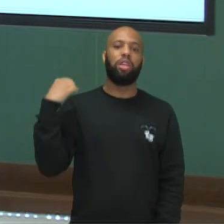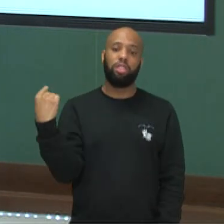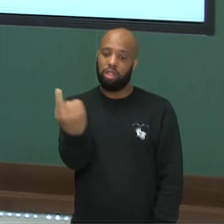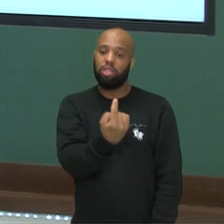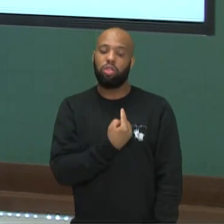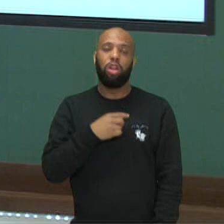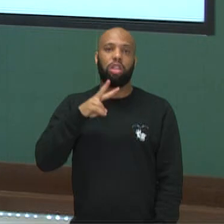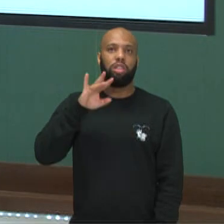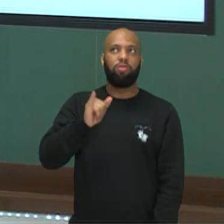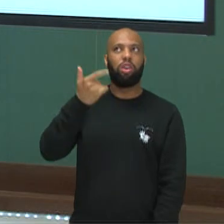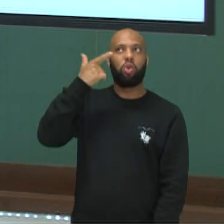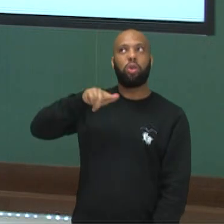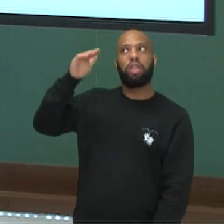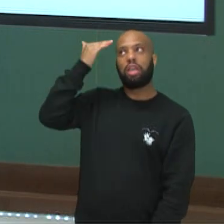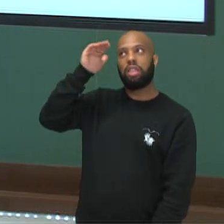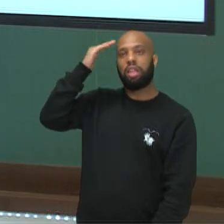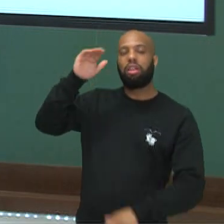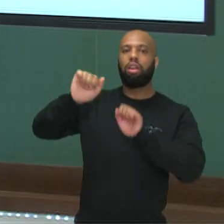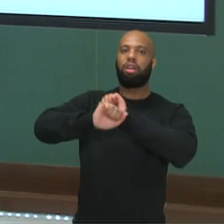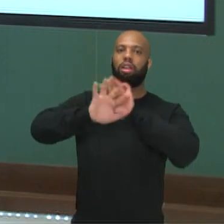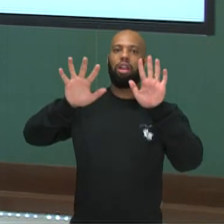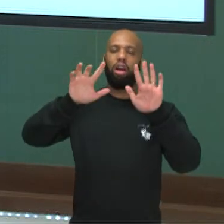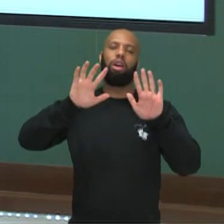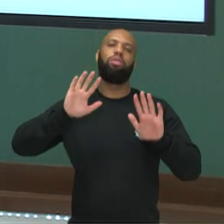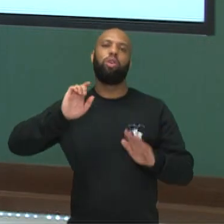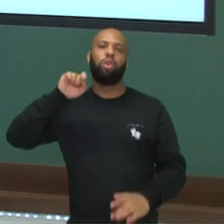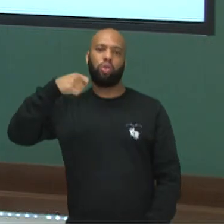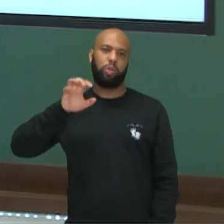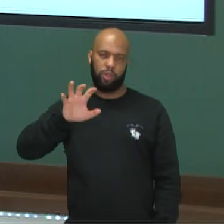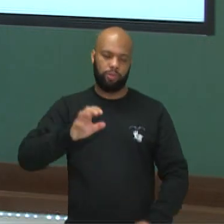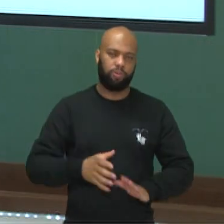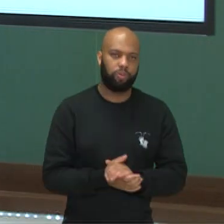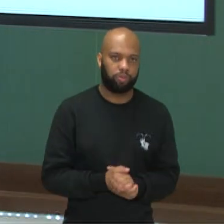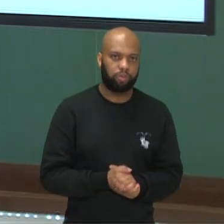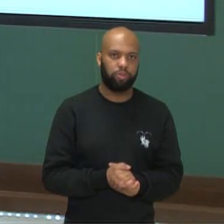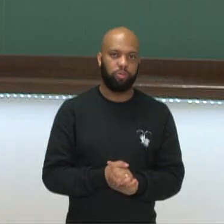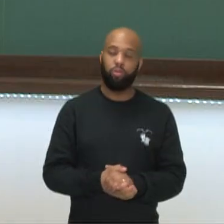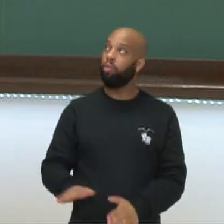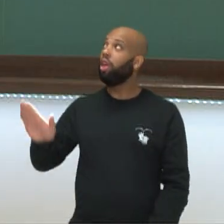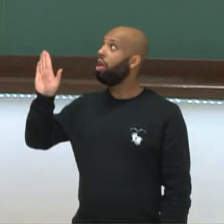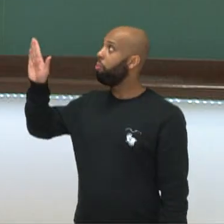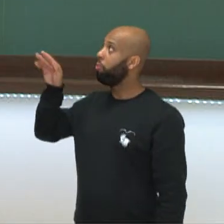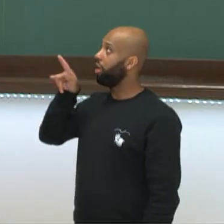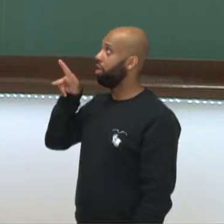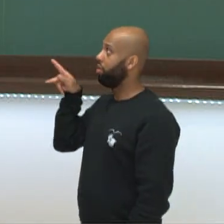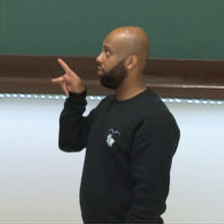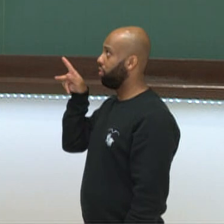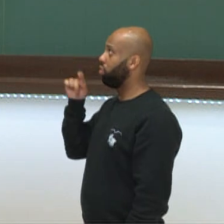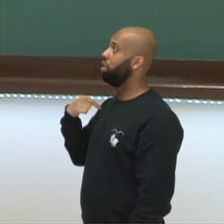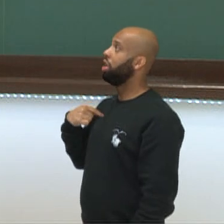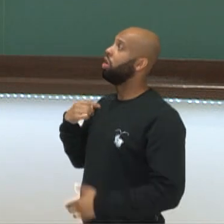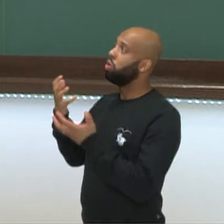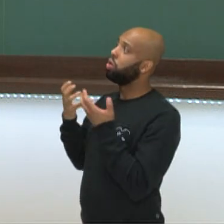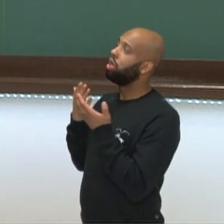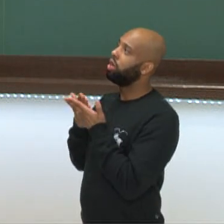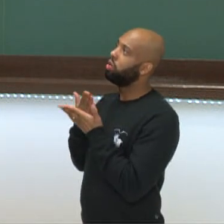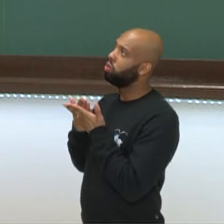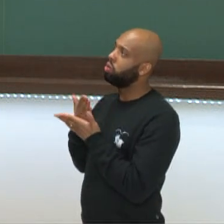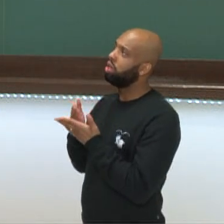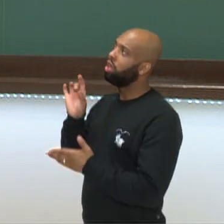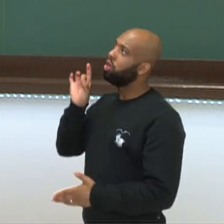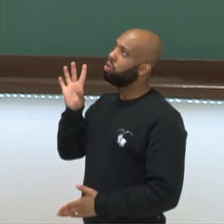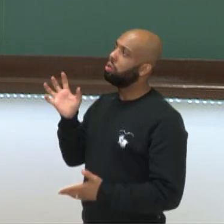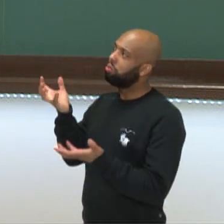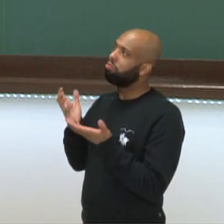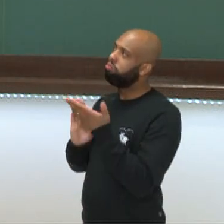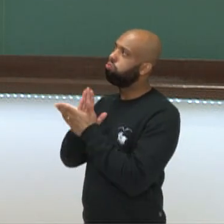podermos entender alguma coisa deles. Professor, olha, eu quero estudar apenas para